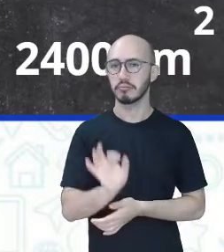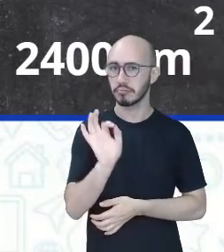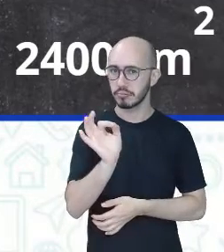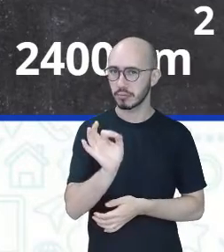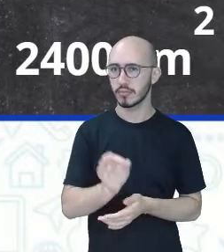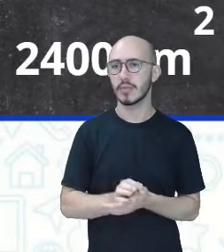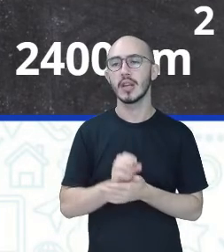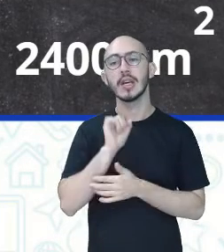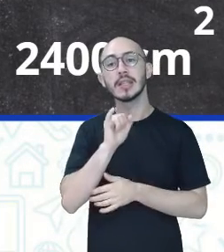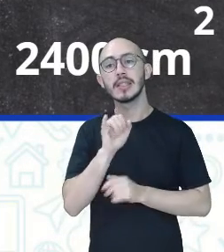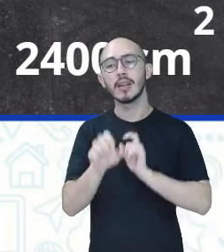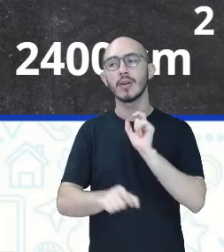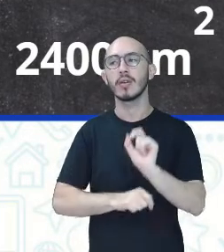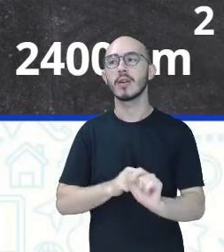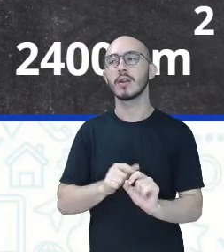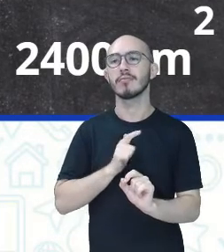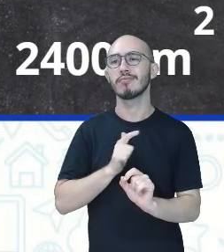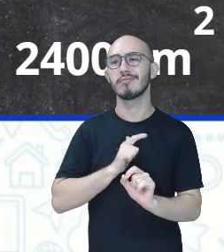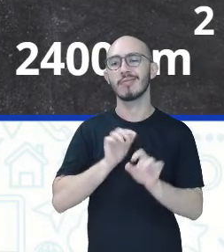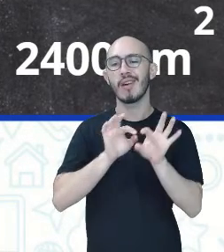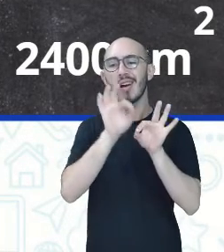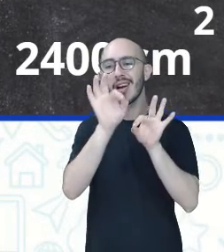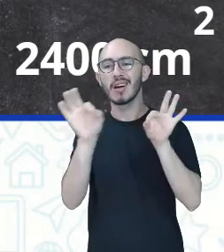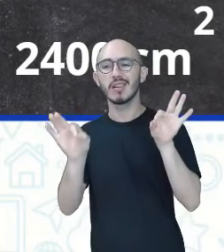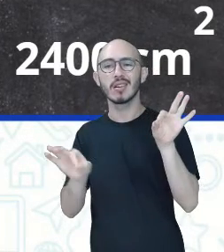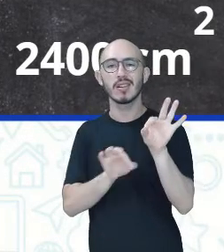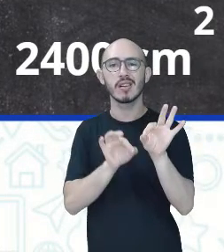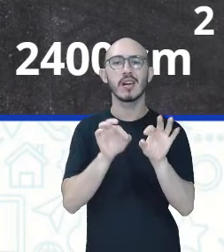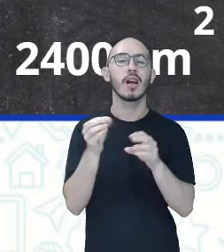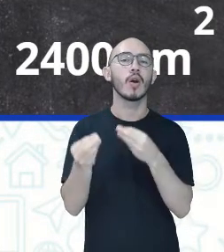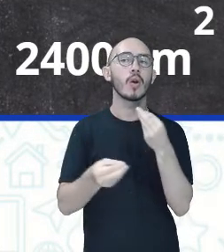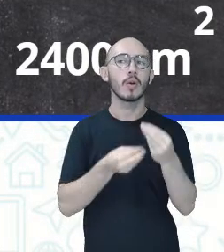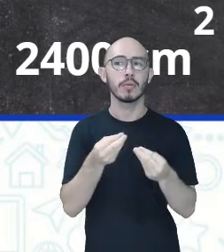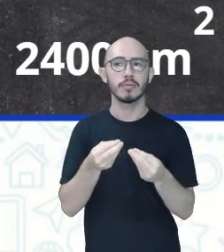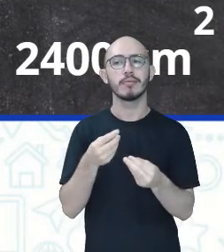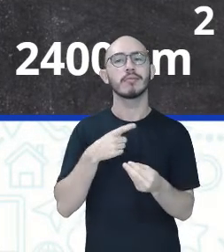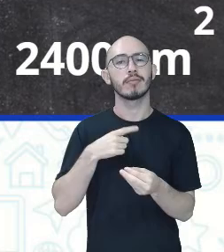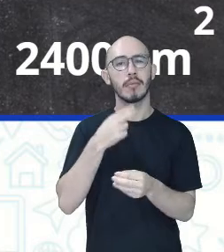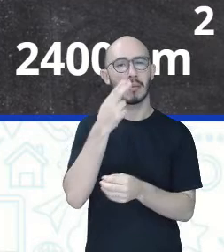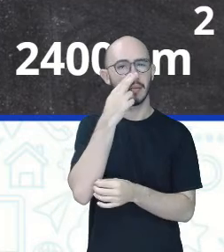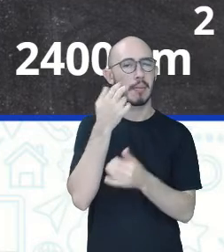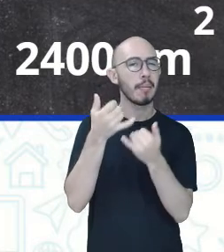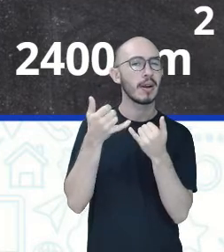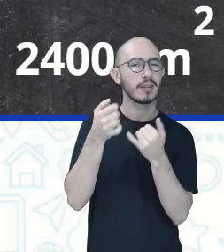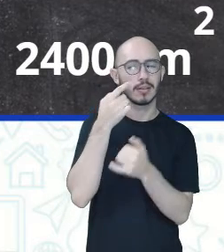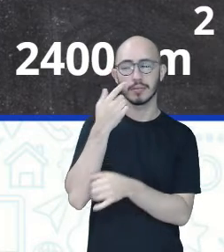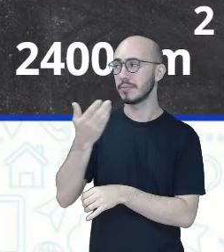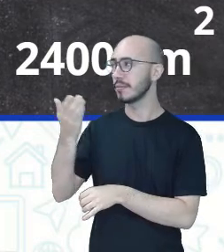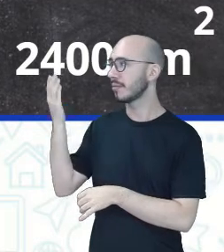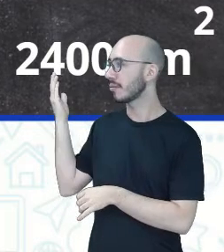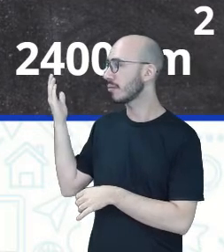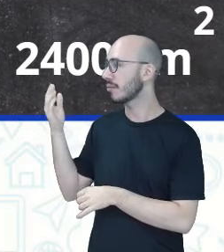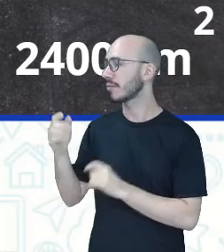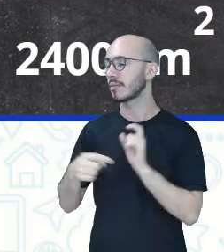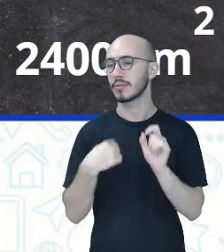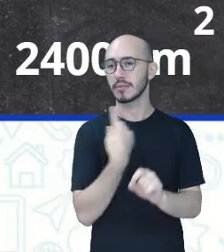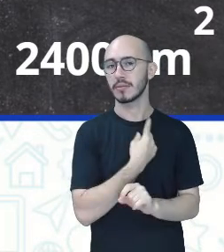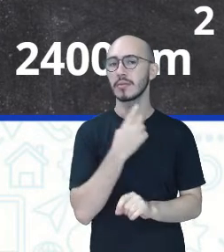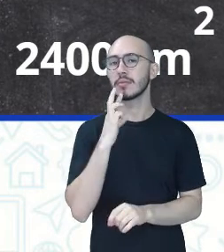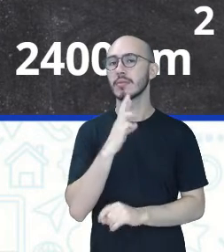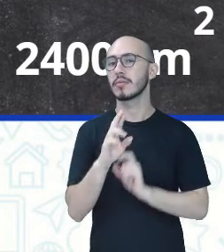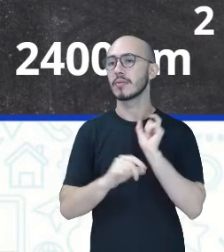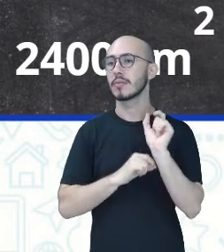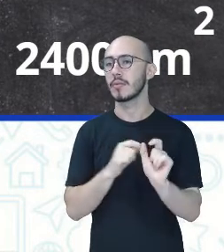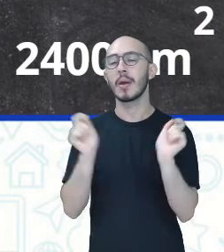beleza? Se for uma área irregular, como foi a área desse exemplo aí que a gente resolveu, tá?